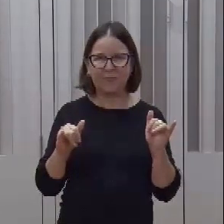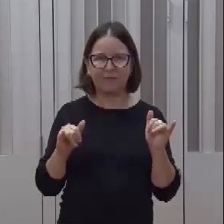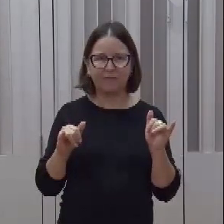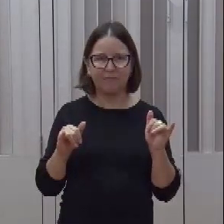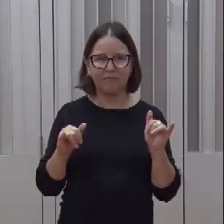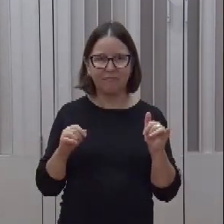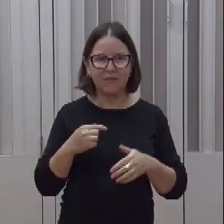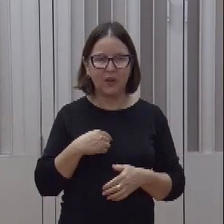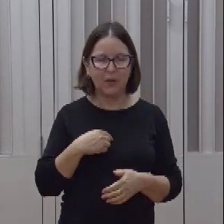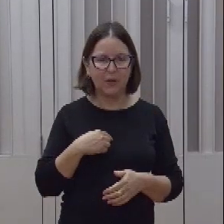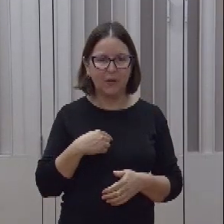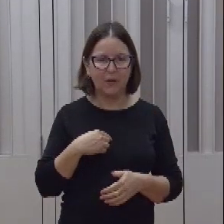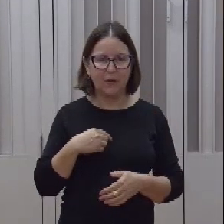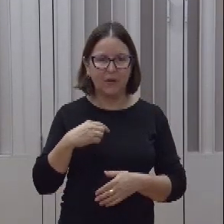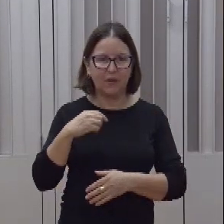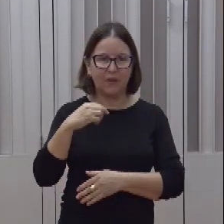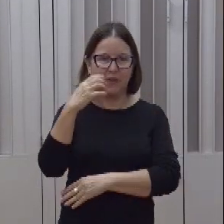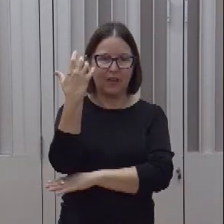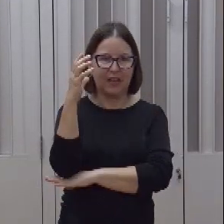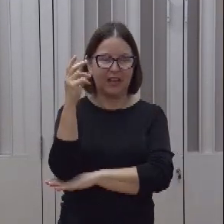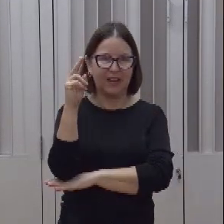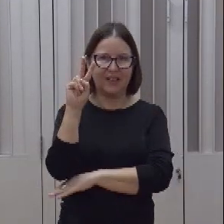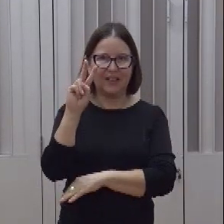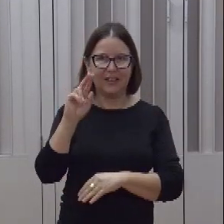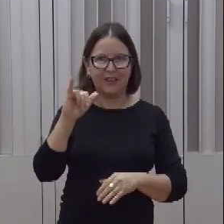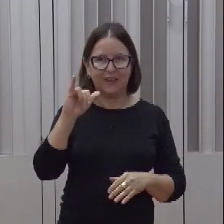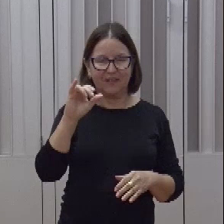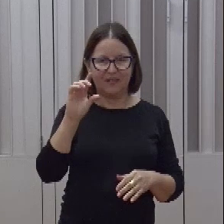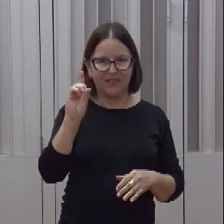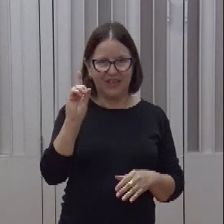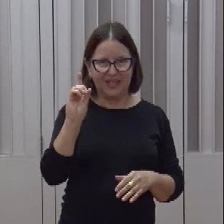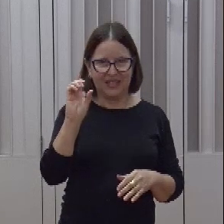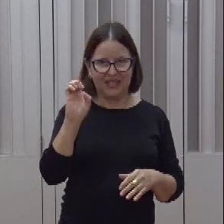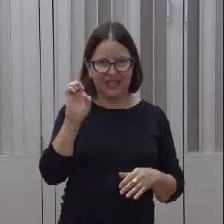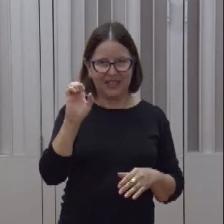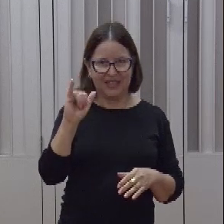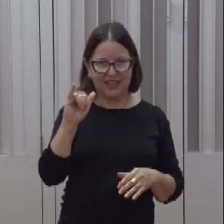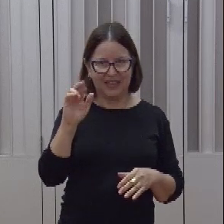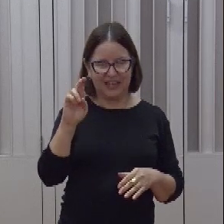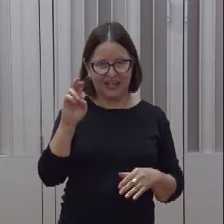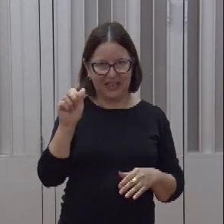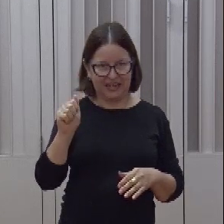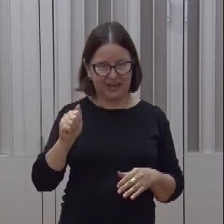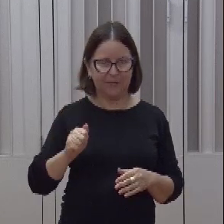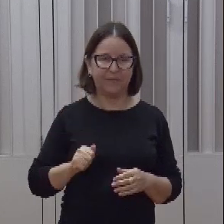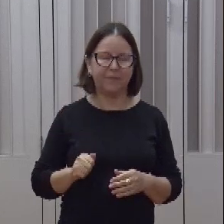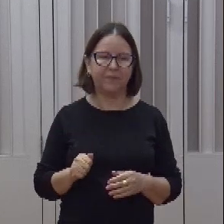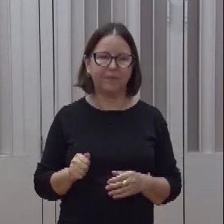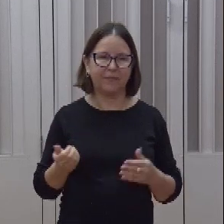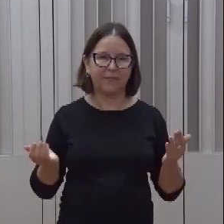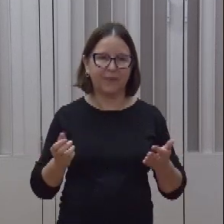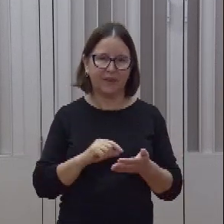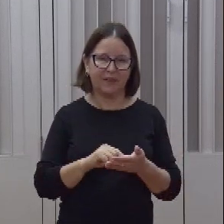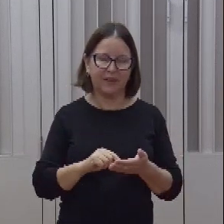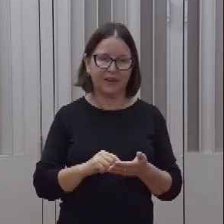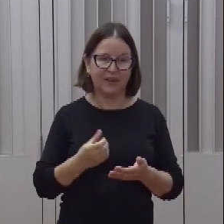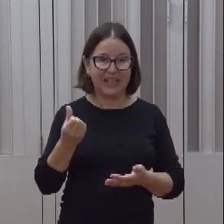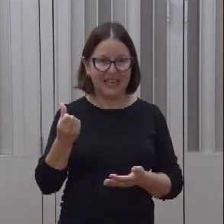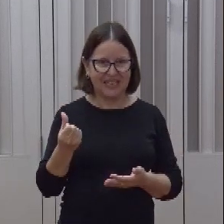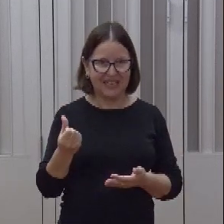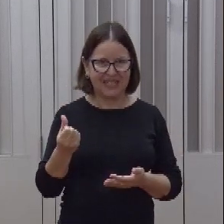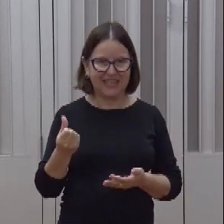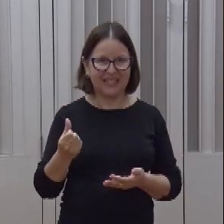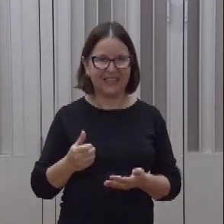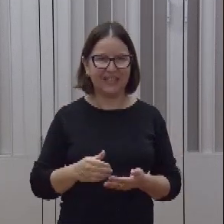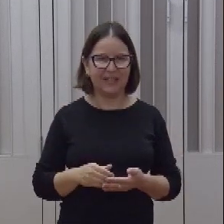Eu sou a videira, esse é o verso 5, né? Agora me veio o verso 6 e o 7 também.